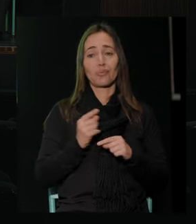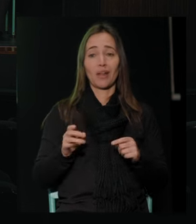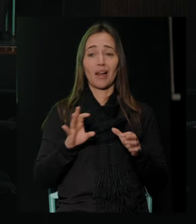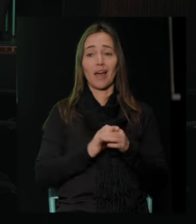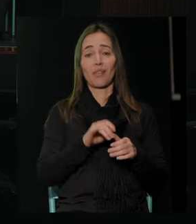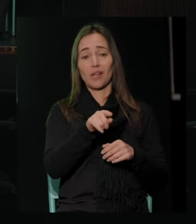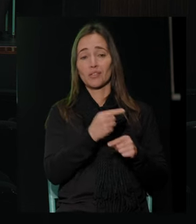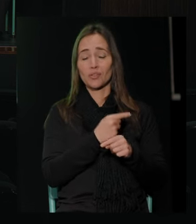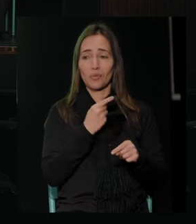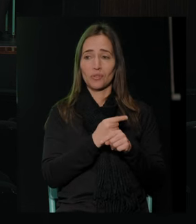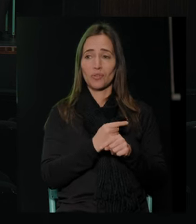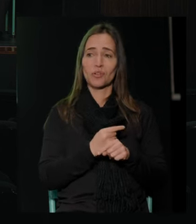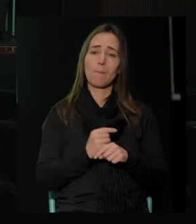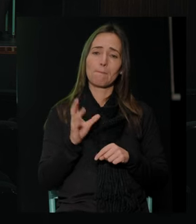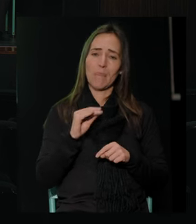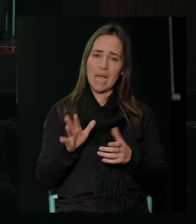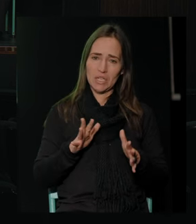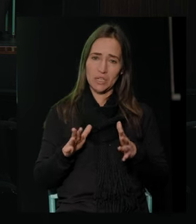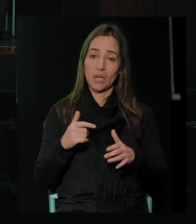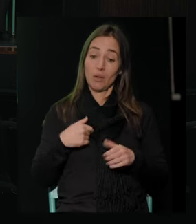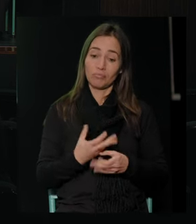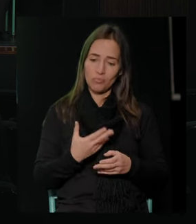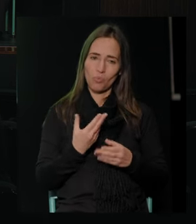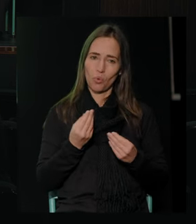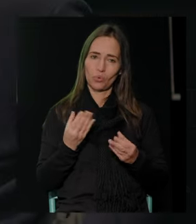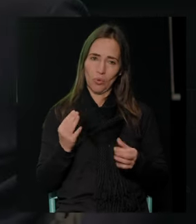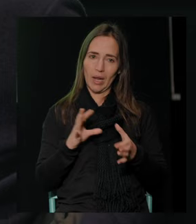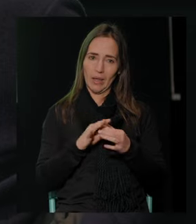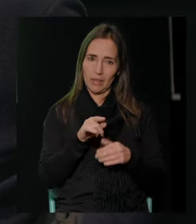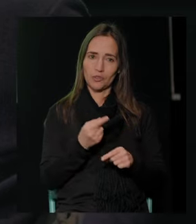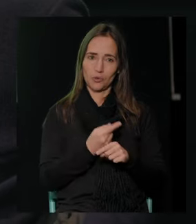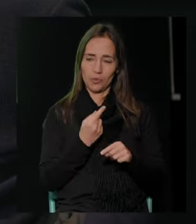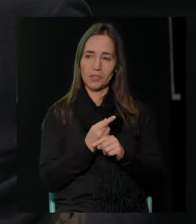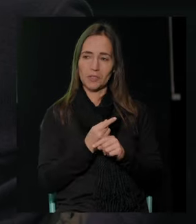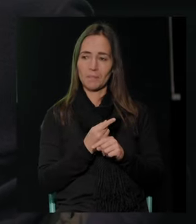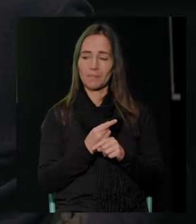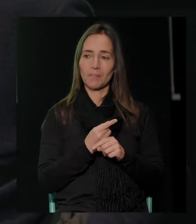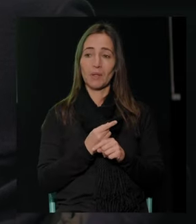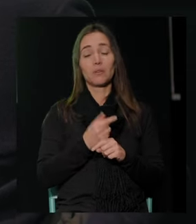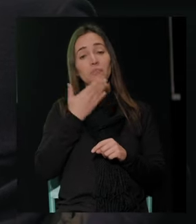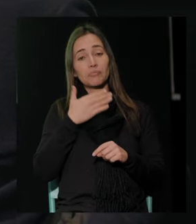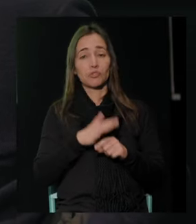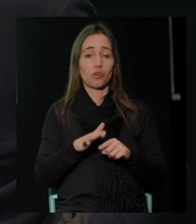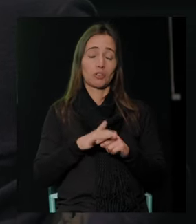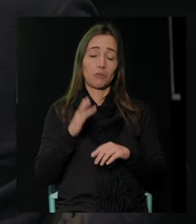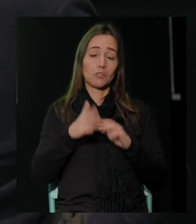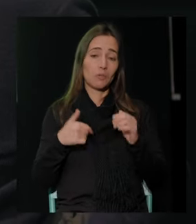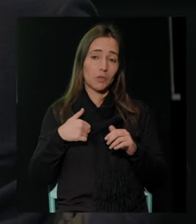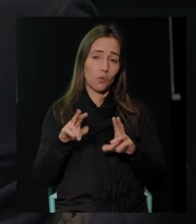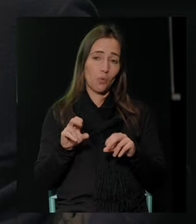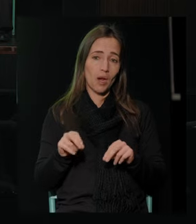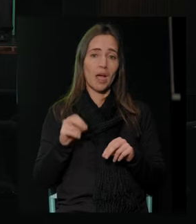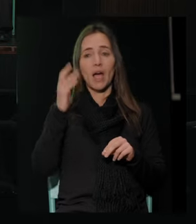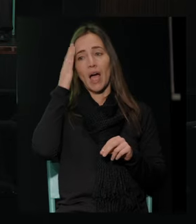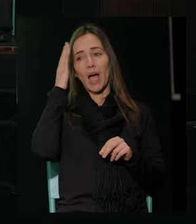a esse tipo de coisas, agora sou bastante mais moderado, mas eu sou muito reativo em relação a esse tipo de coisas. E, portanto, felizmente nunca me aconteceu. Agora, acho de facto que as